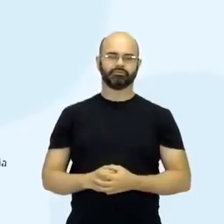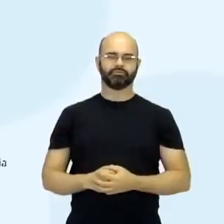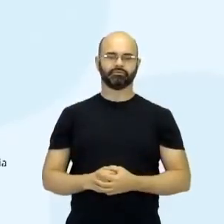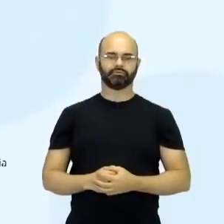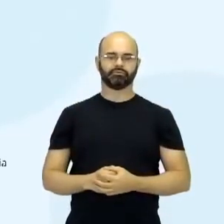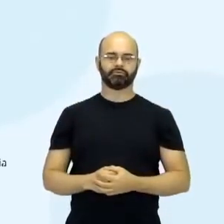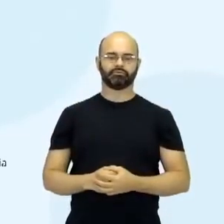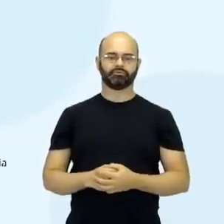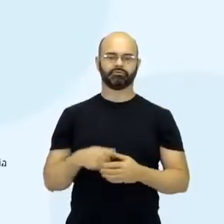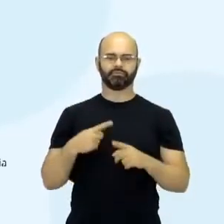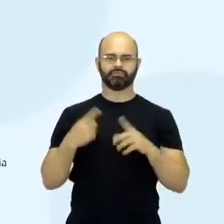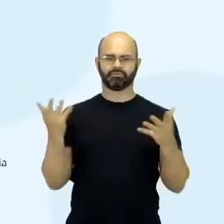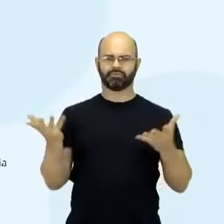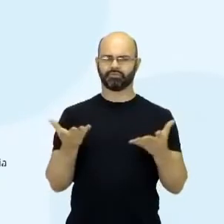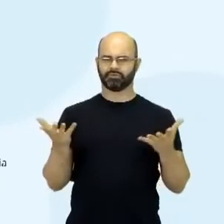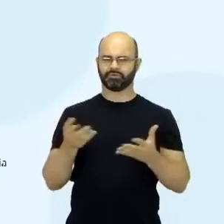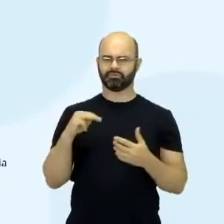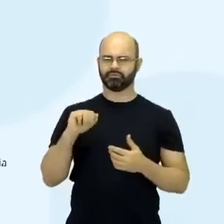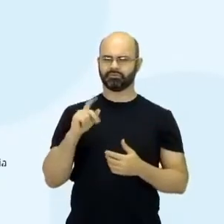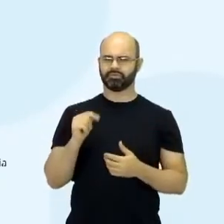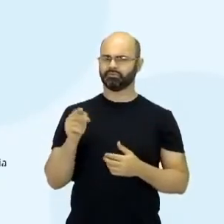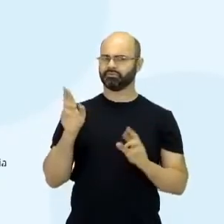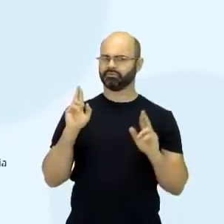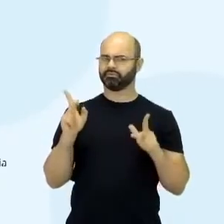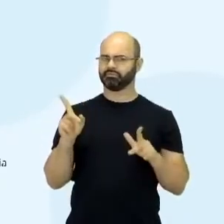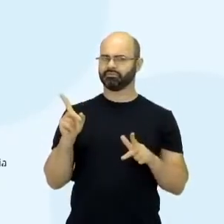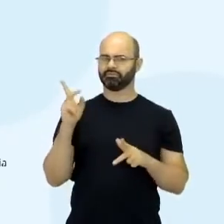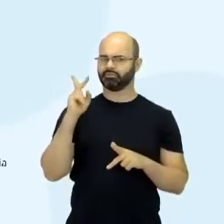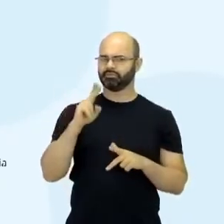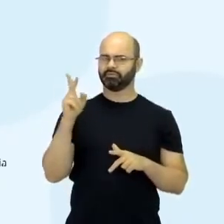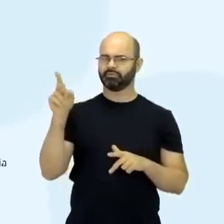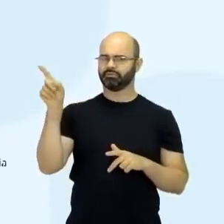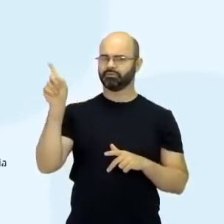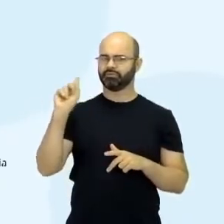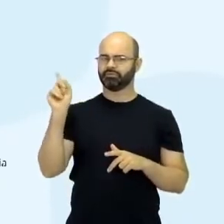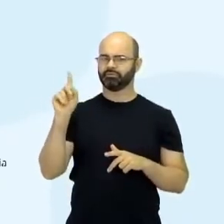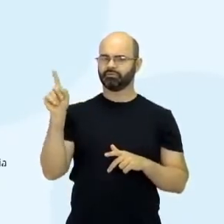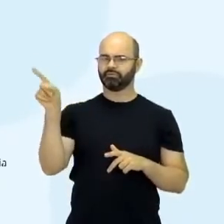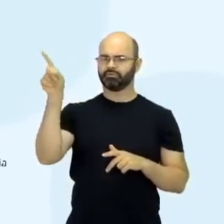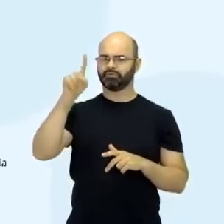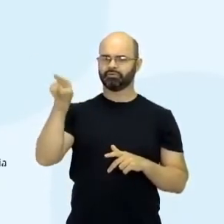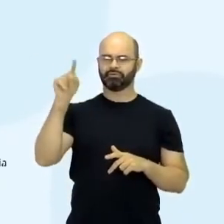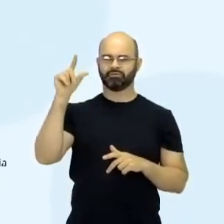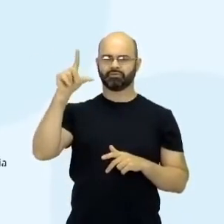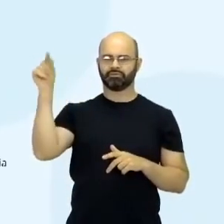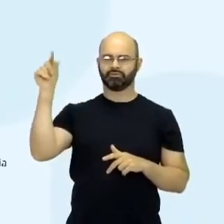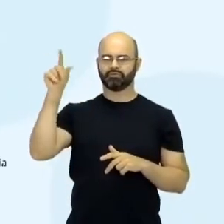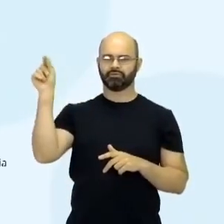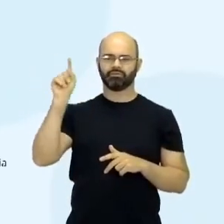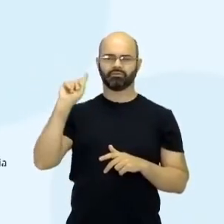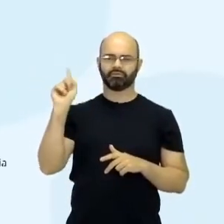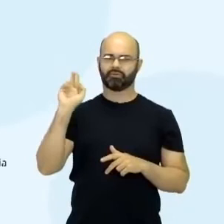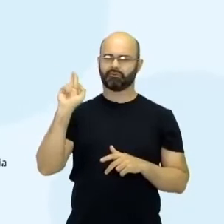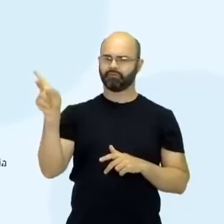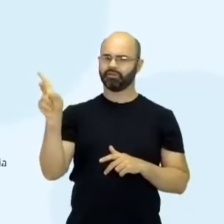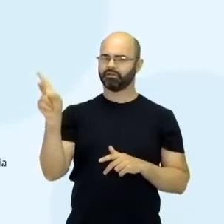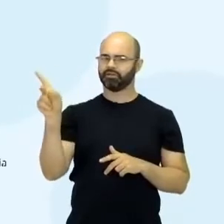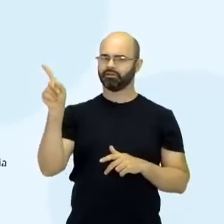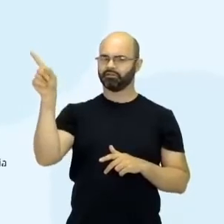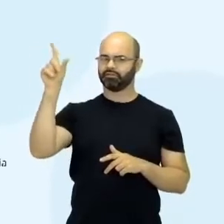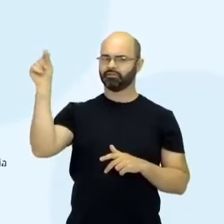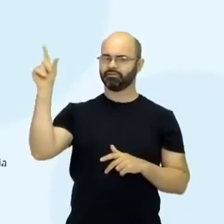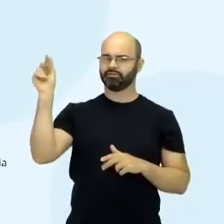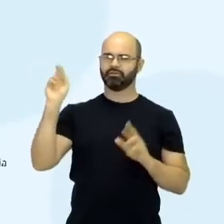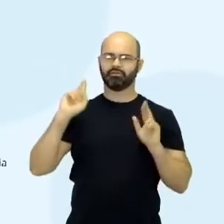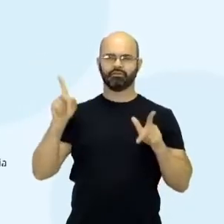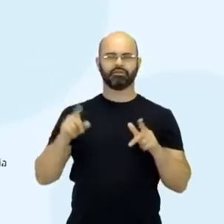mapa hoje, ele não faz esse biquinho aqui, né? Não é assim. Nosso mapa hoje ele é